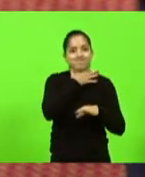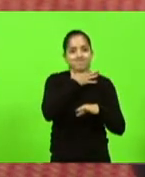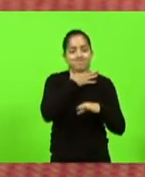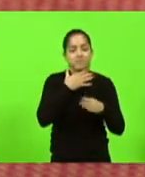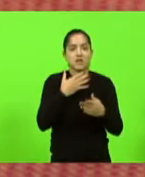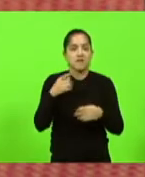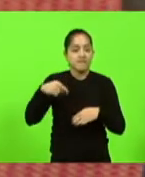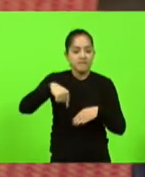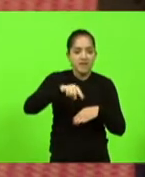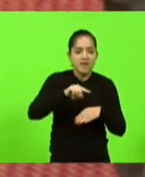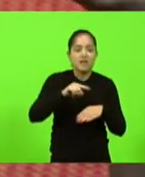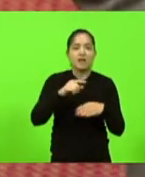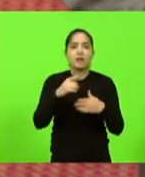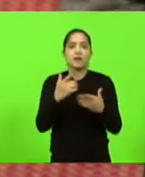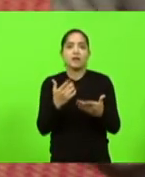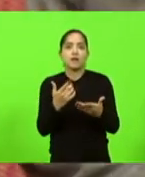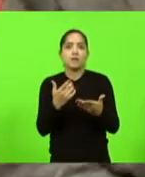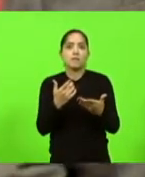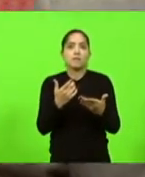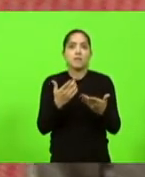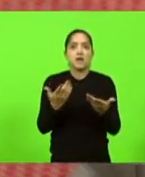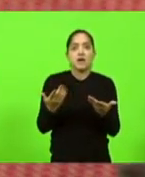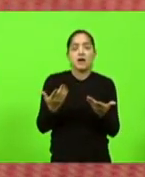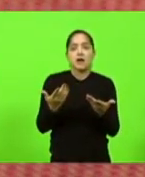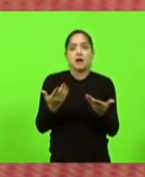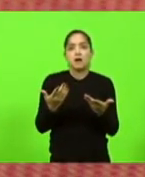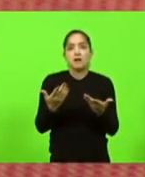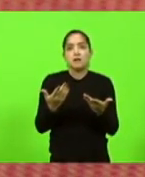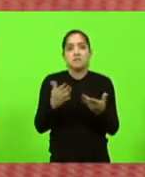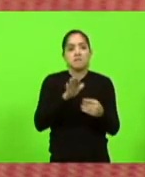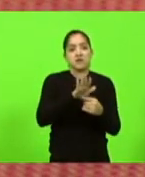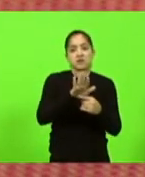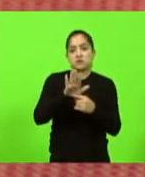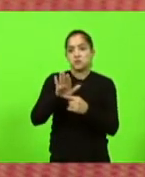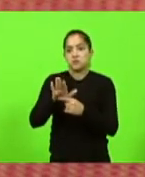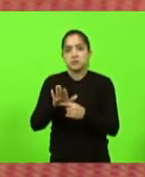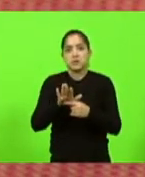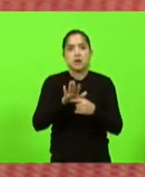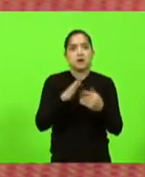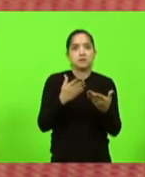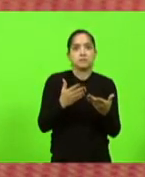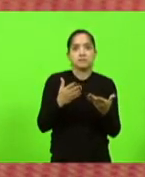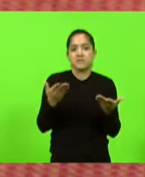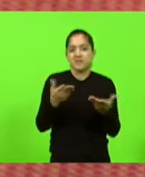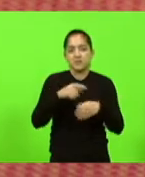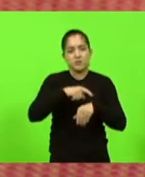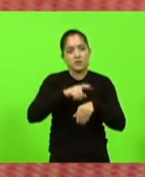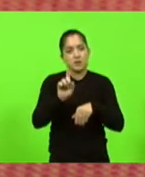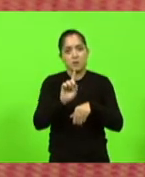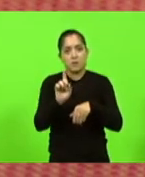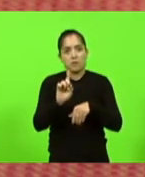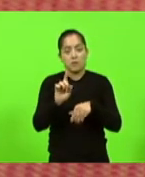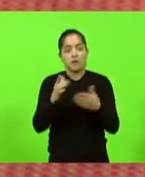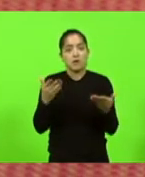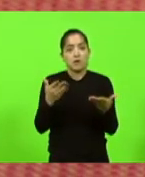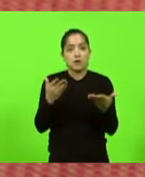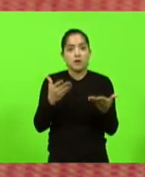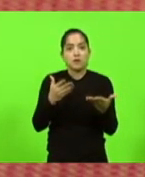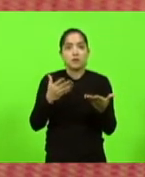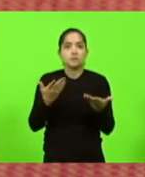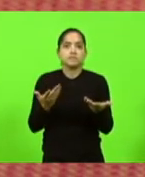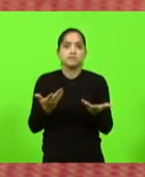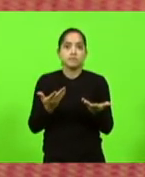aqui com argumentos e dizer nós vamos desfavorecer aqueles que pagaram em dia. Não é hora de fazer esse tipo de levantamento,